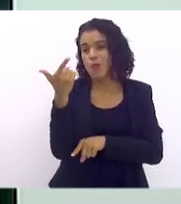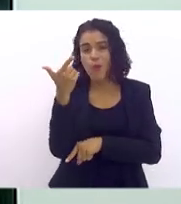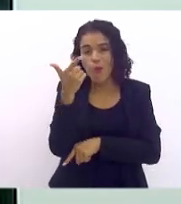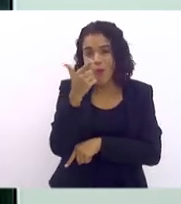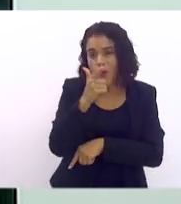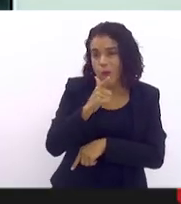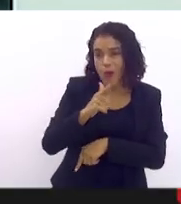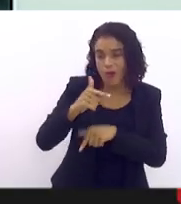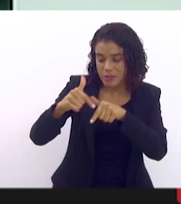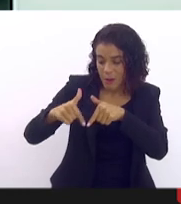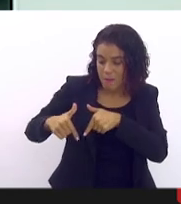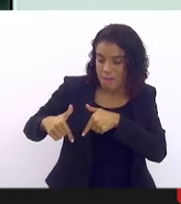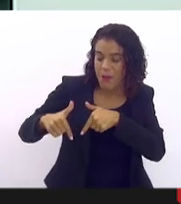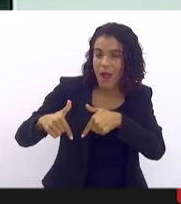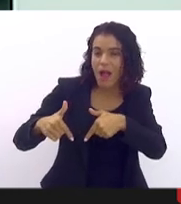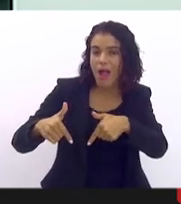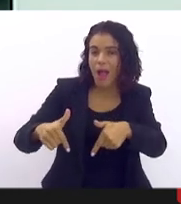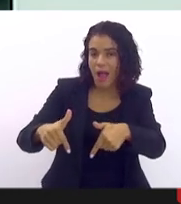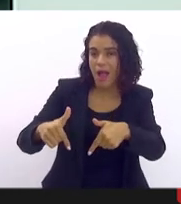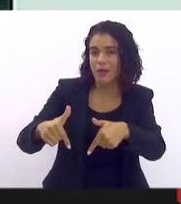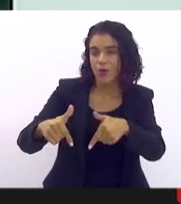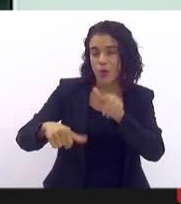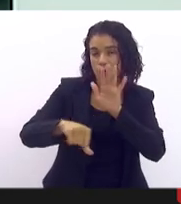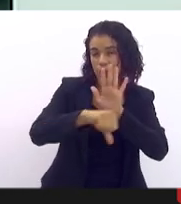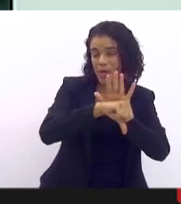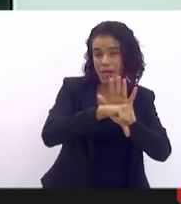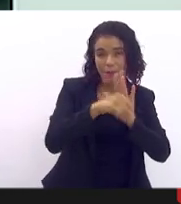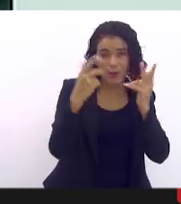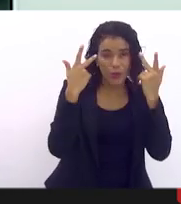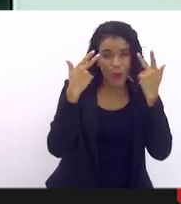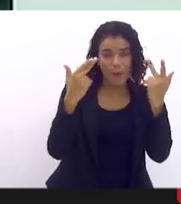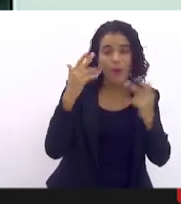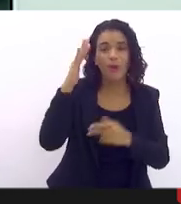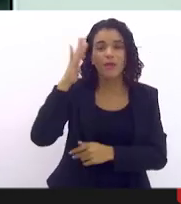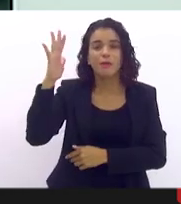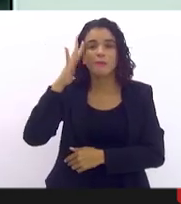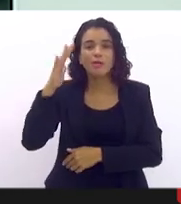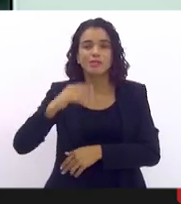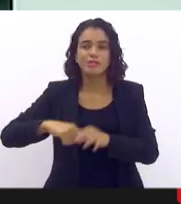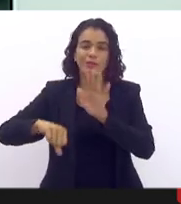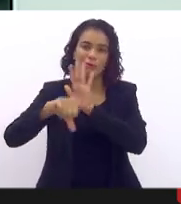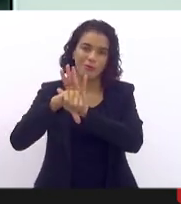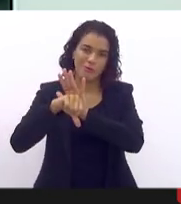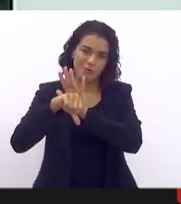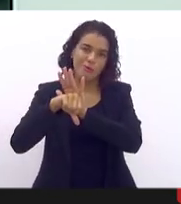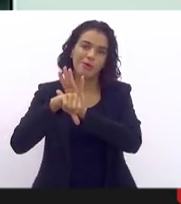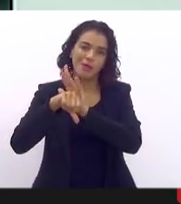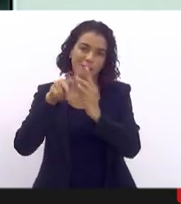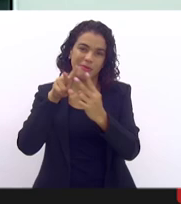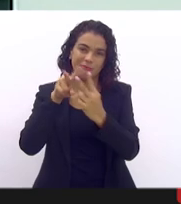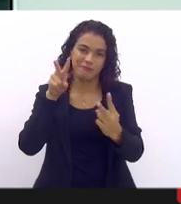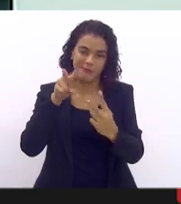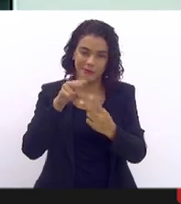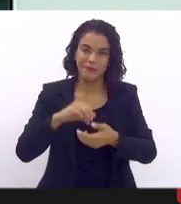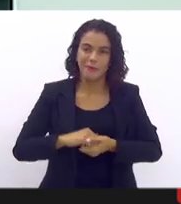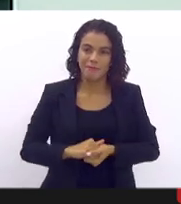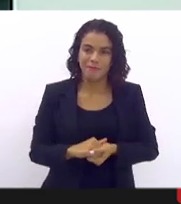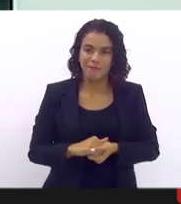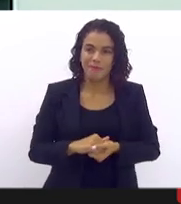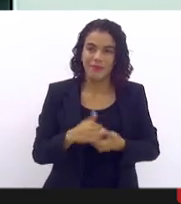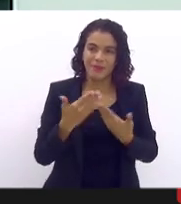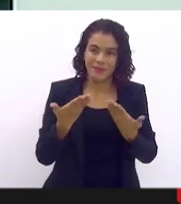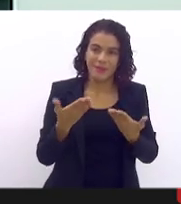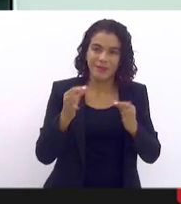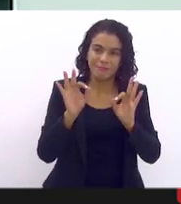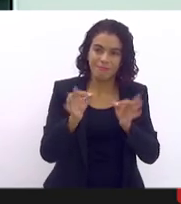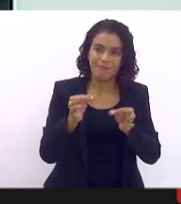fazer enfrentamento do crime tradicional, que fará do crime cibernético? Então, acho que a deputada Marta Rocha